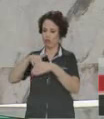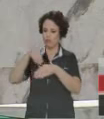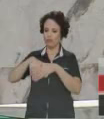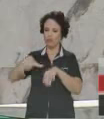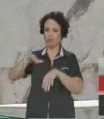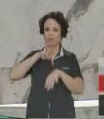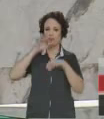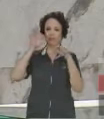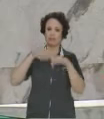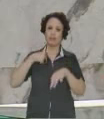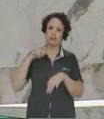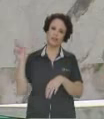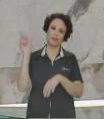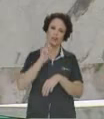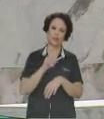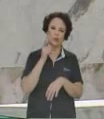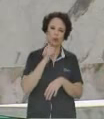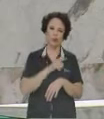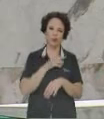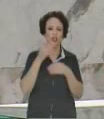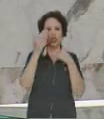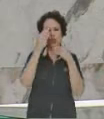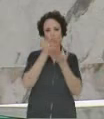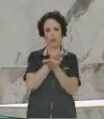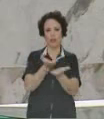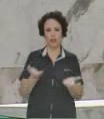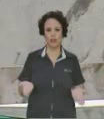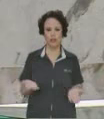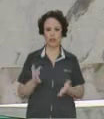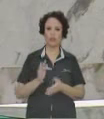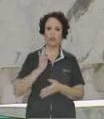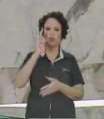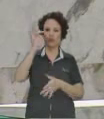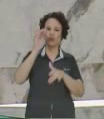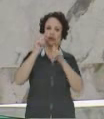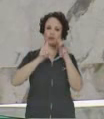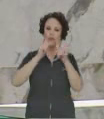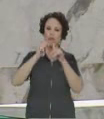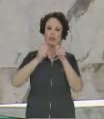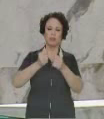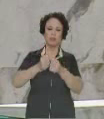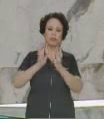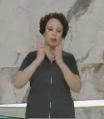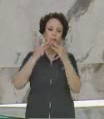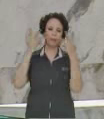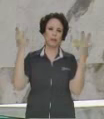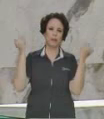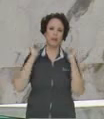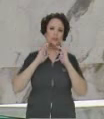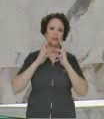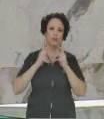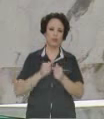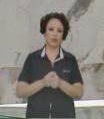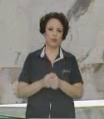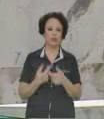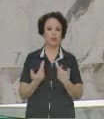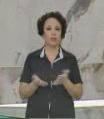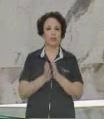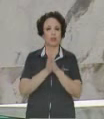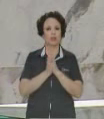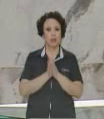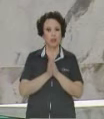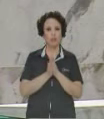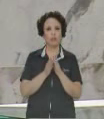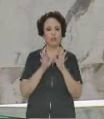estar aqui muito obrigado a todos e que tenham um futuro mandato brilhante aqueles que aqui estiverem por favor atendam a